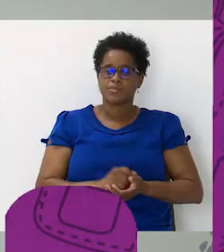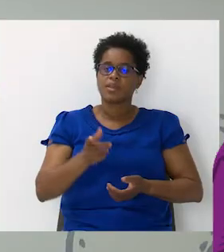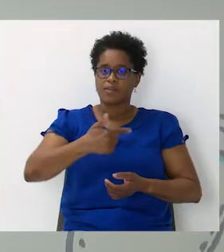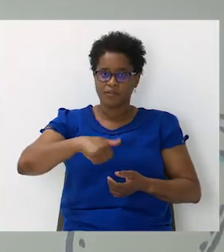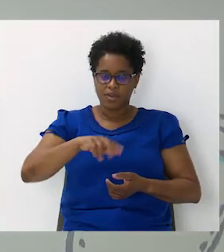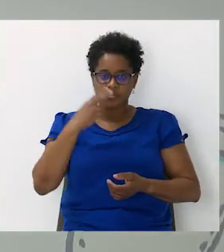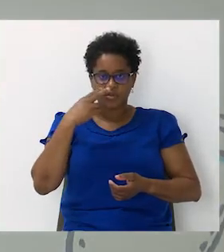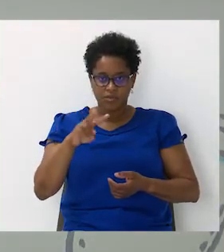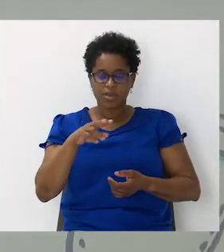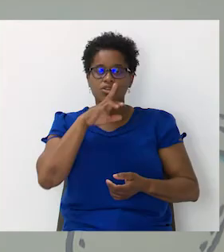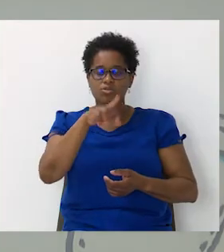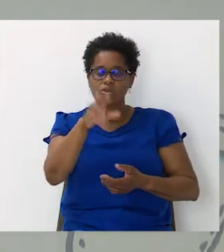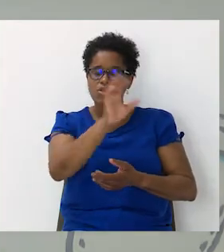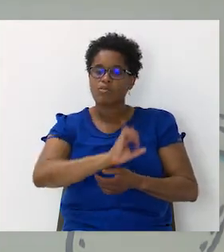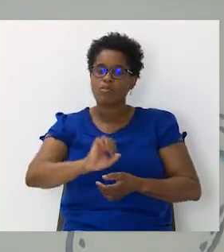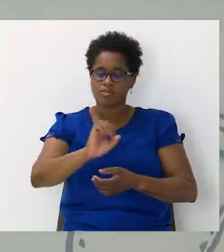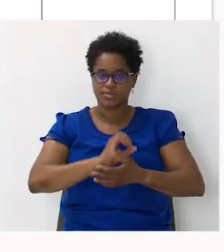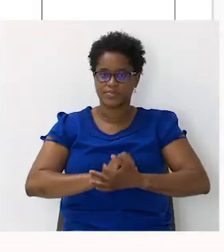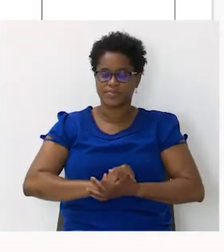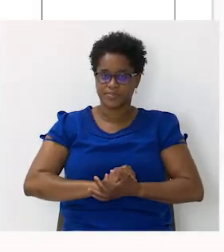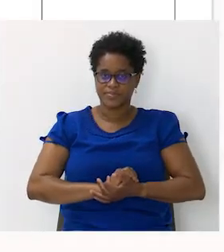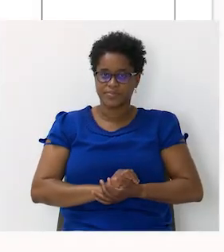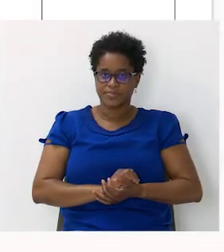Vamos ver a vossa resposta.